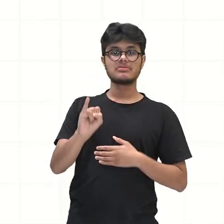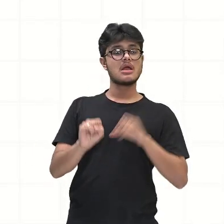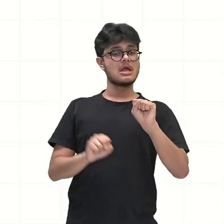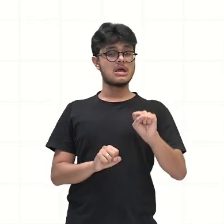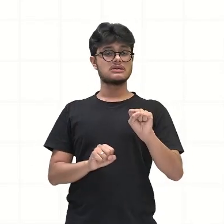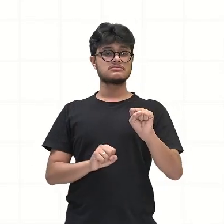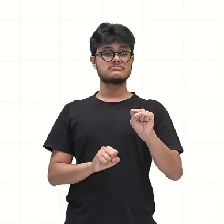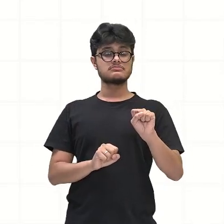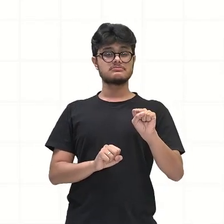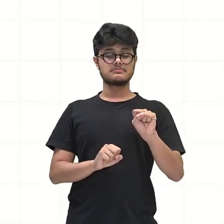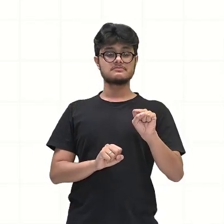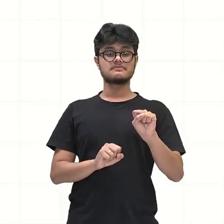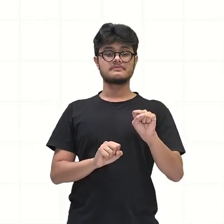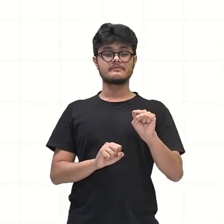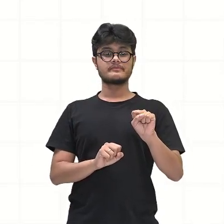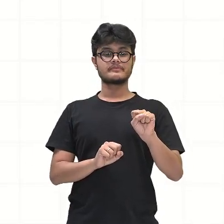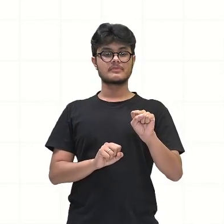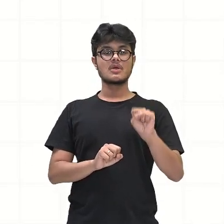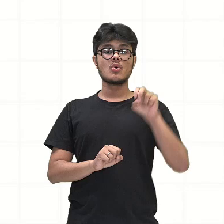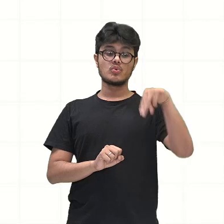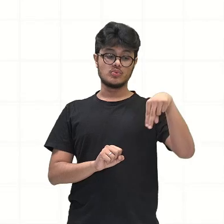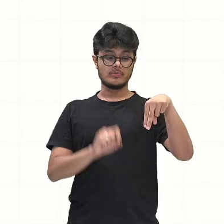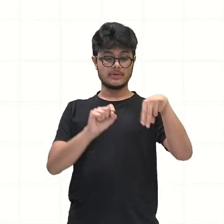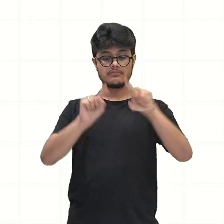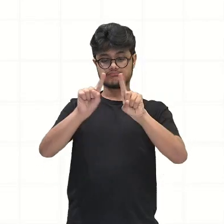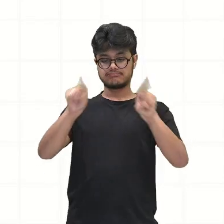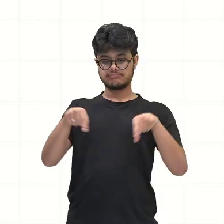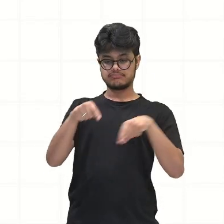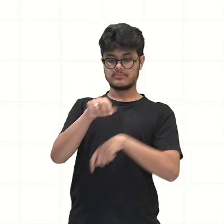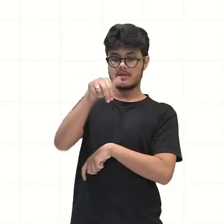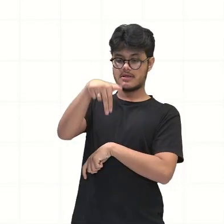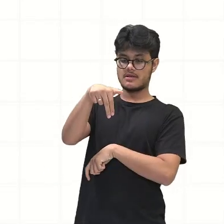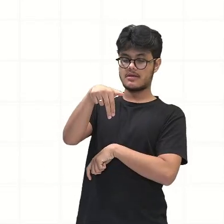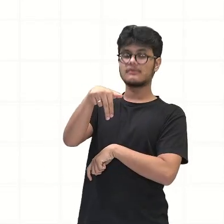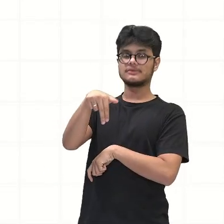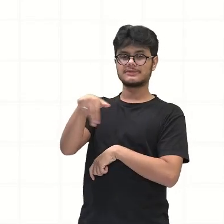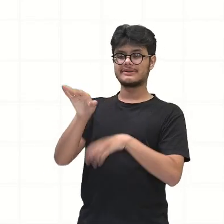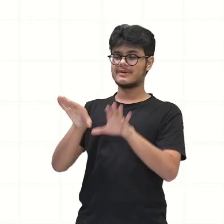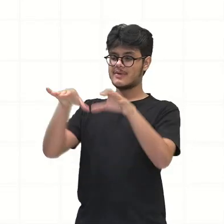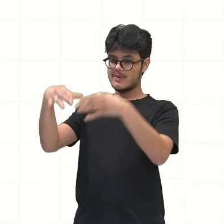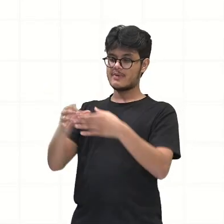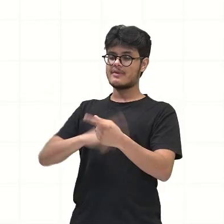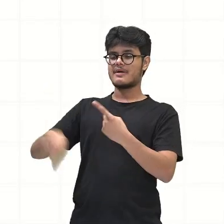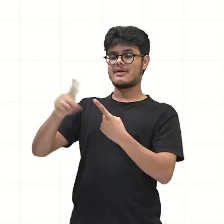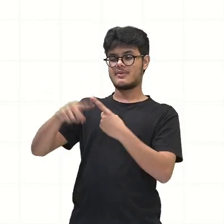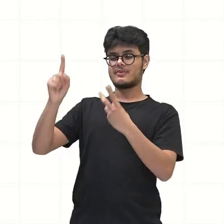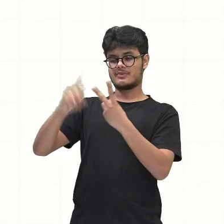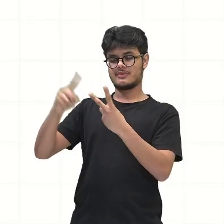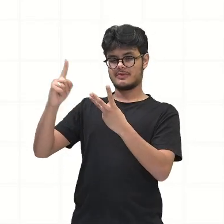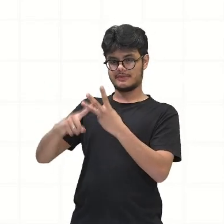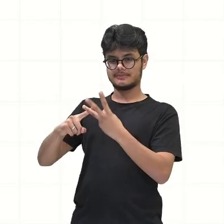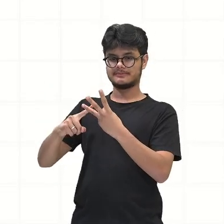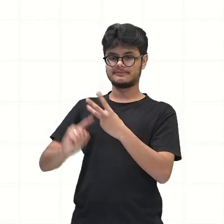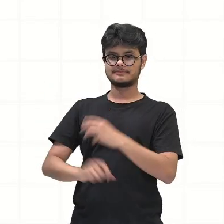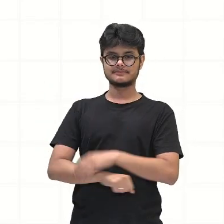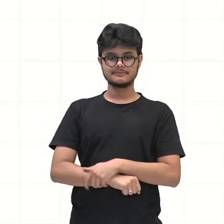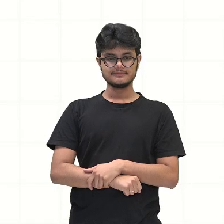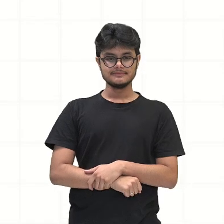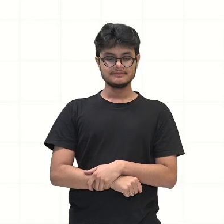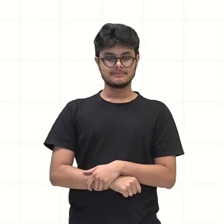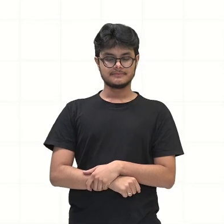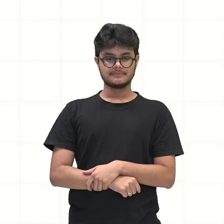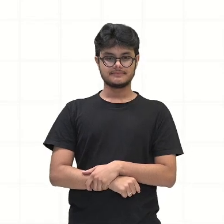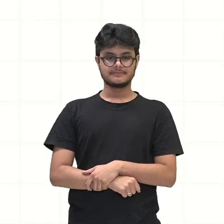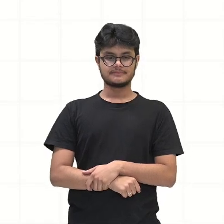Entre parênteses, porque eu estou dizendo assim, ó, o número de elementos desse conjunto aqui, que é o espaço amostral, é igual